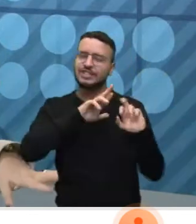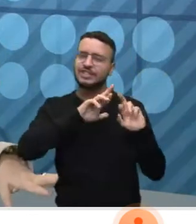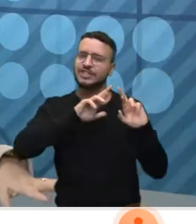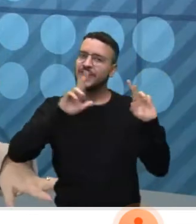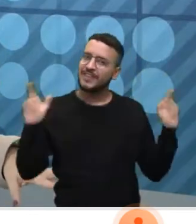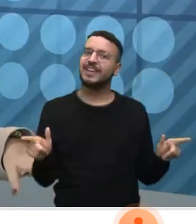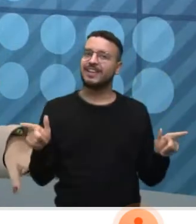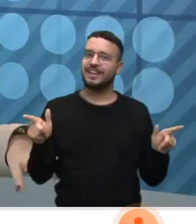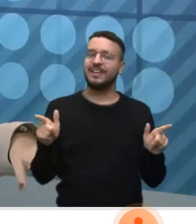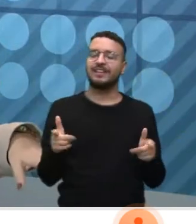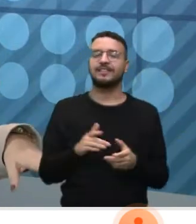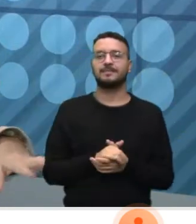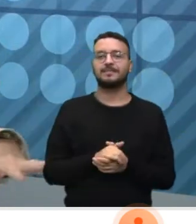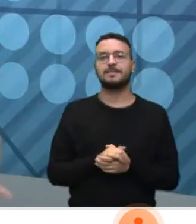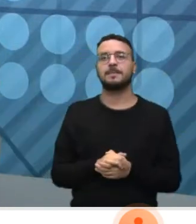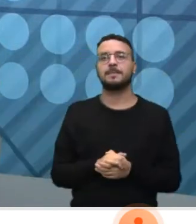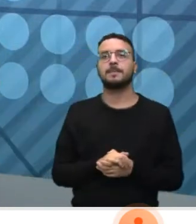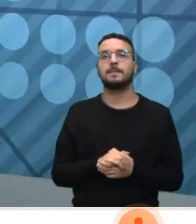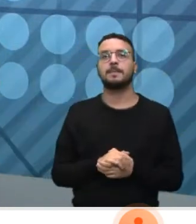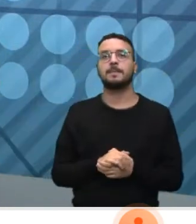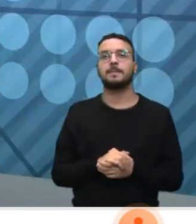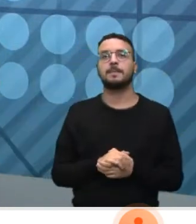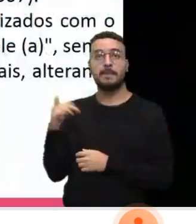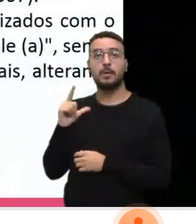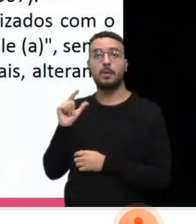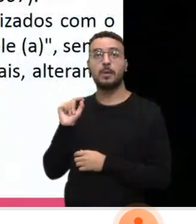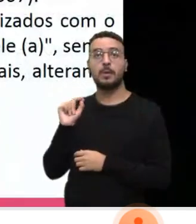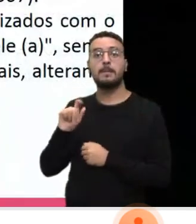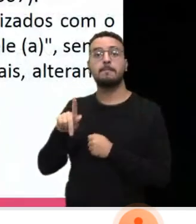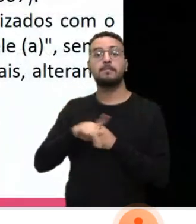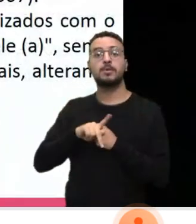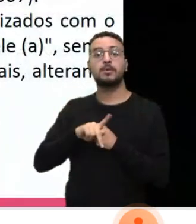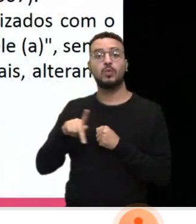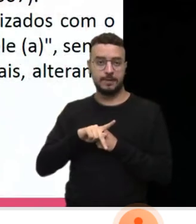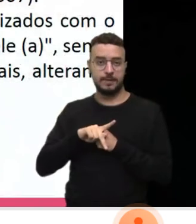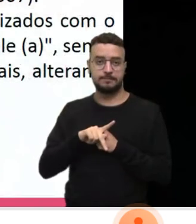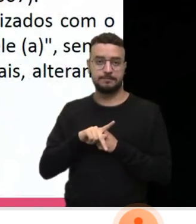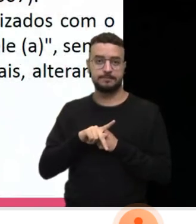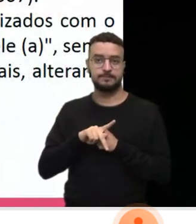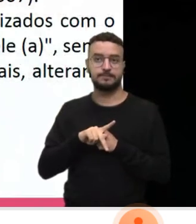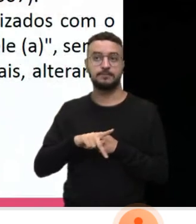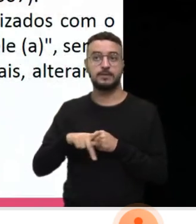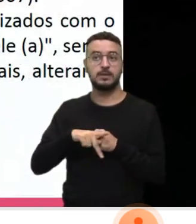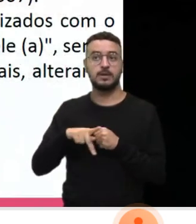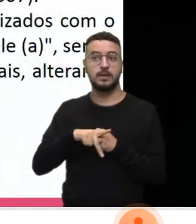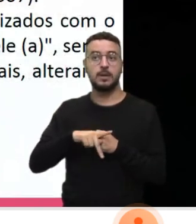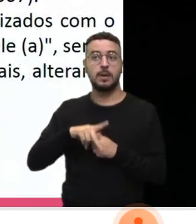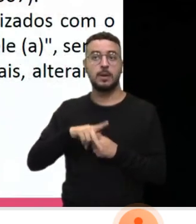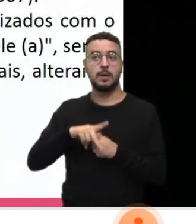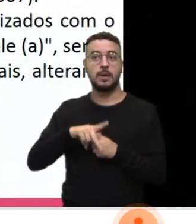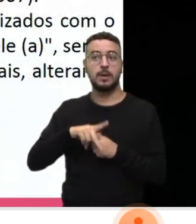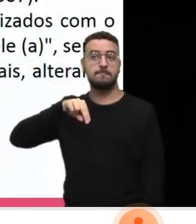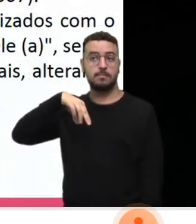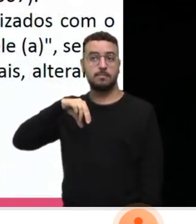portuguesa. Lá nós temos no quadro os pronomes. Então, os pronomes, eles desempenham